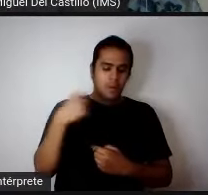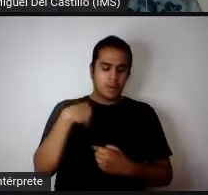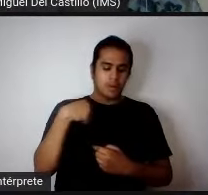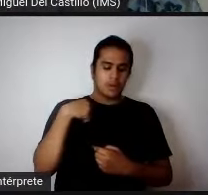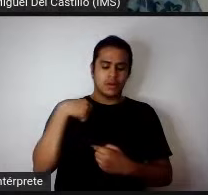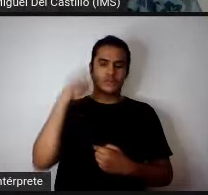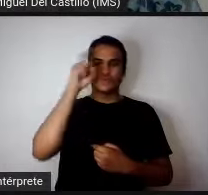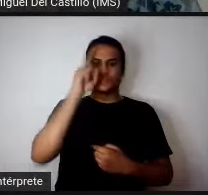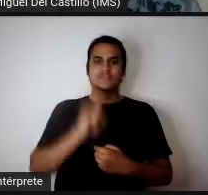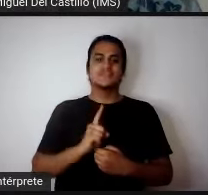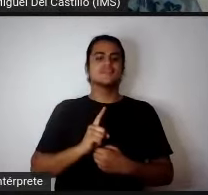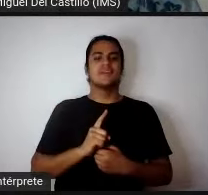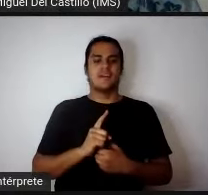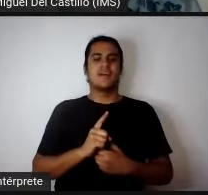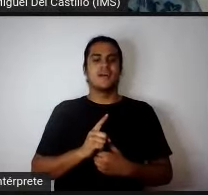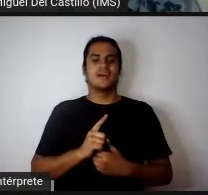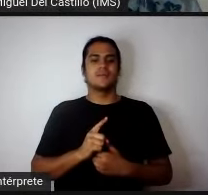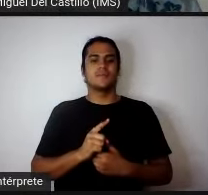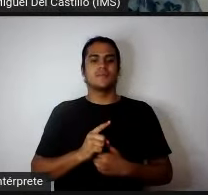a proximidade